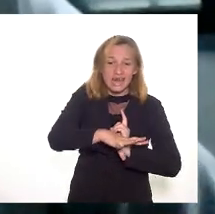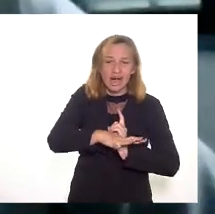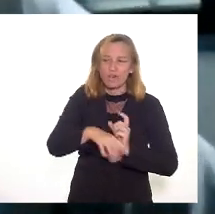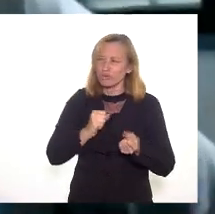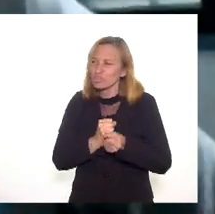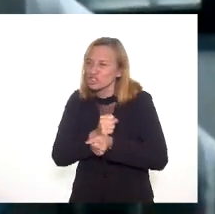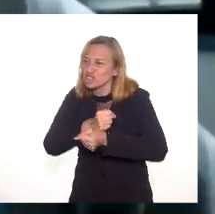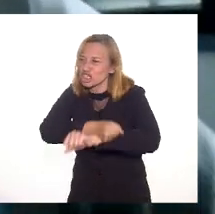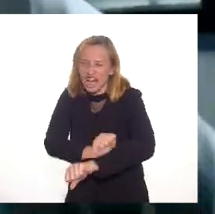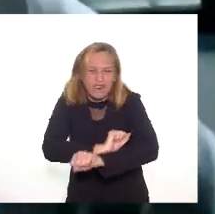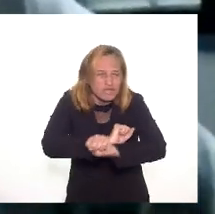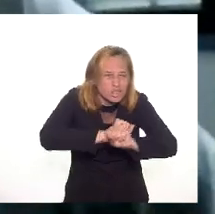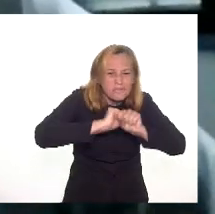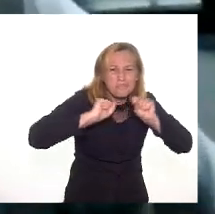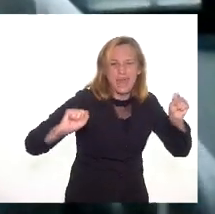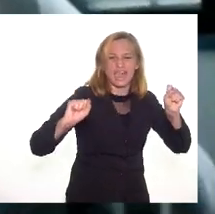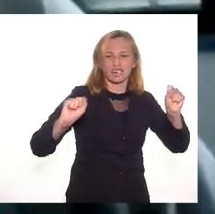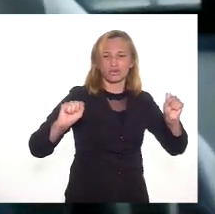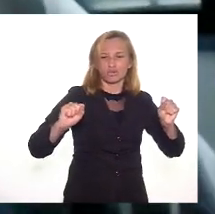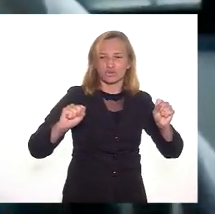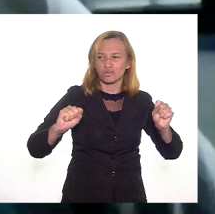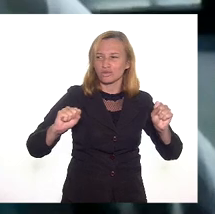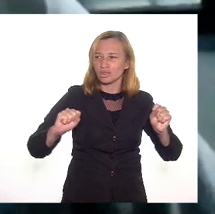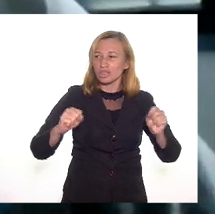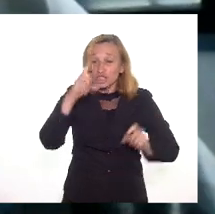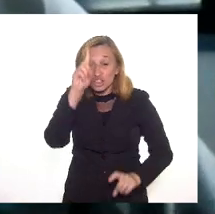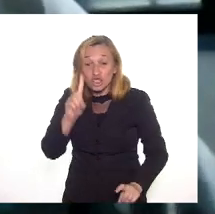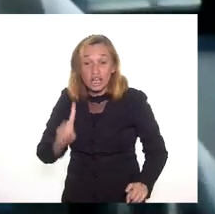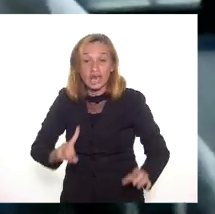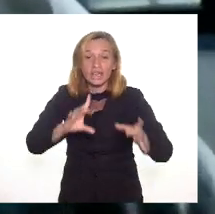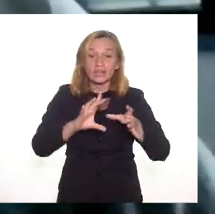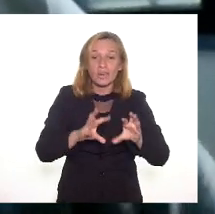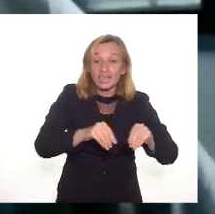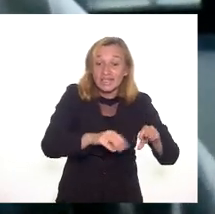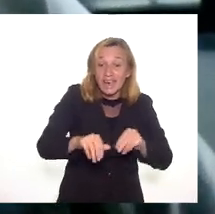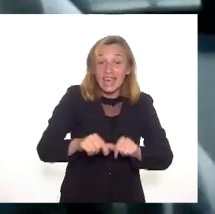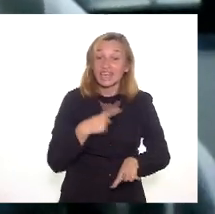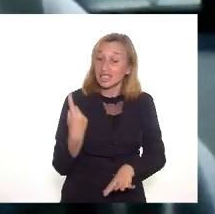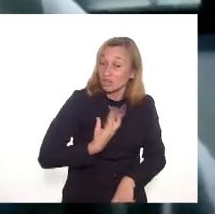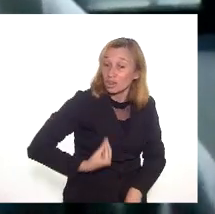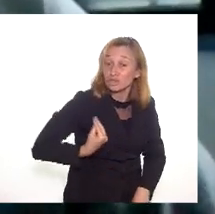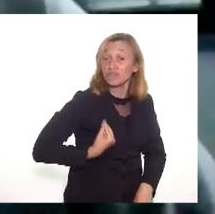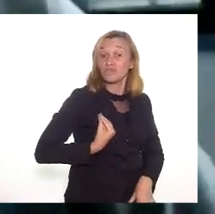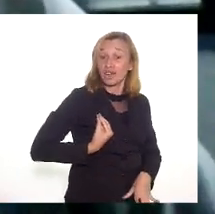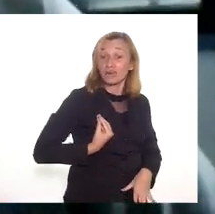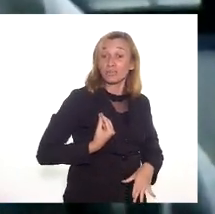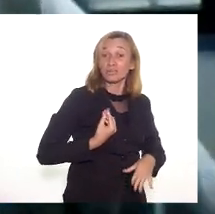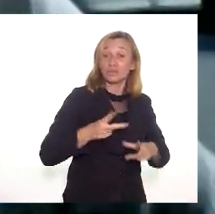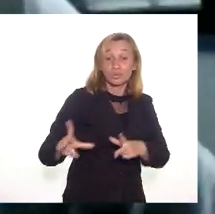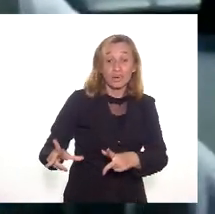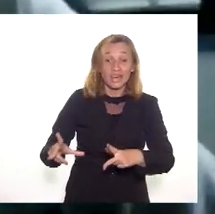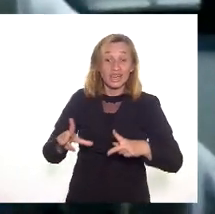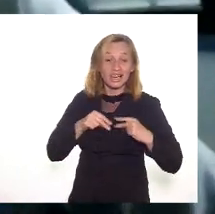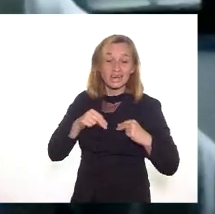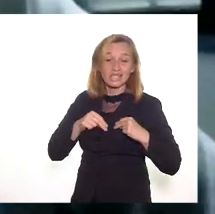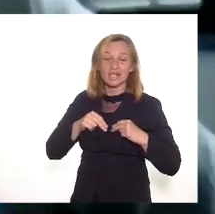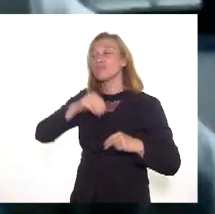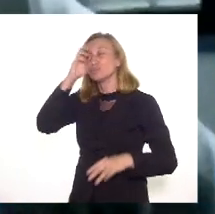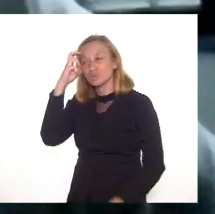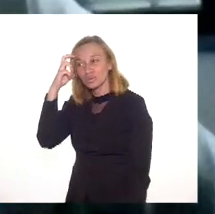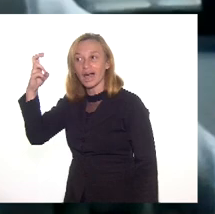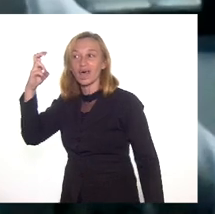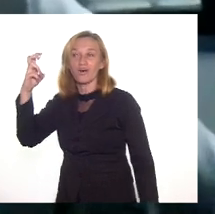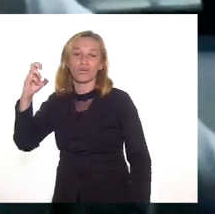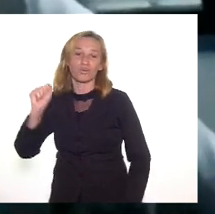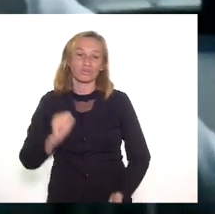escravos libertos o direito à terra tudo isso ainda está pendendo nós ainda vivemos uma herança cultural do escravismo colonial